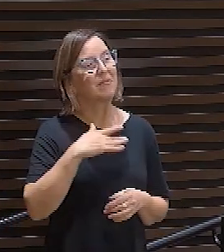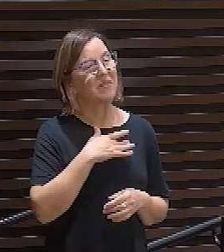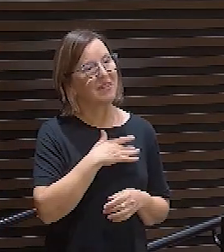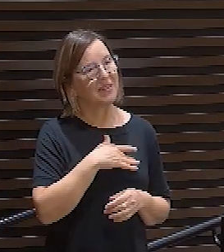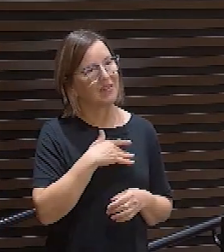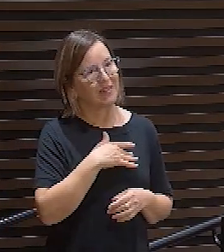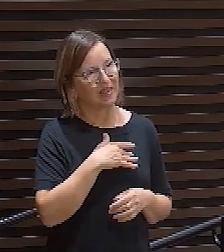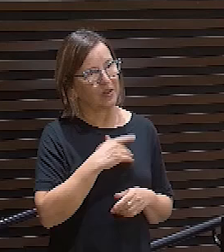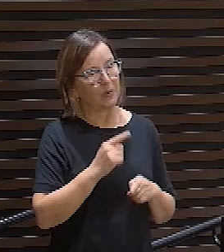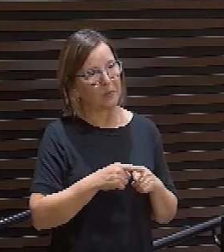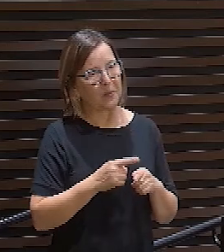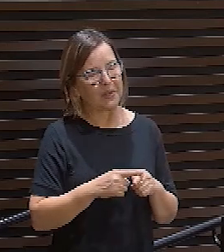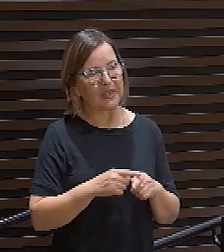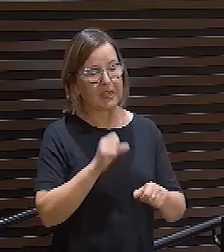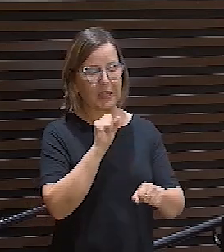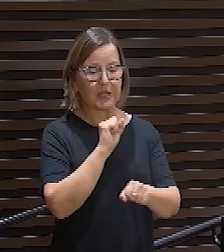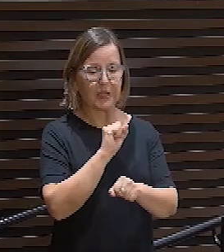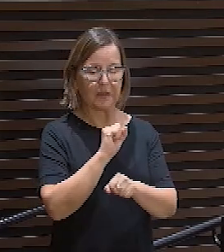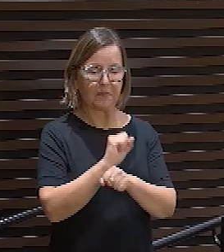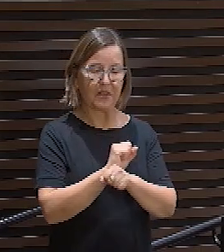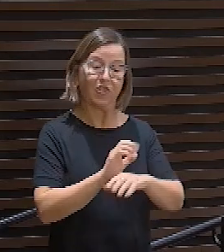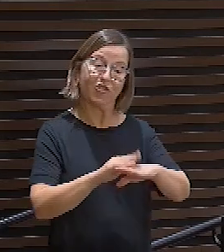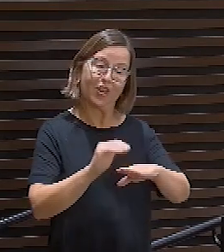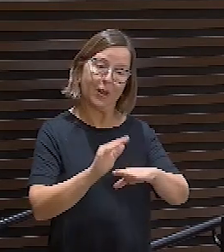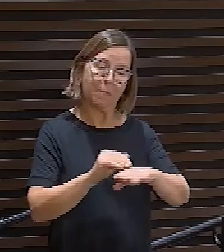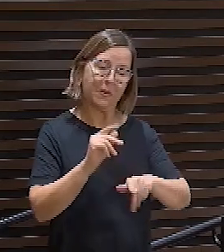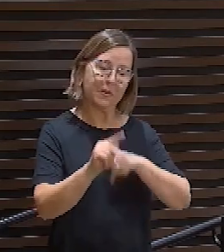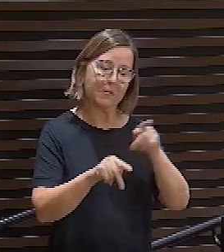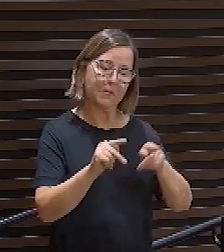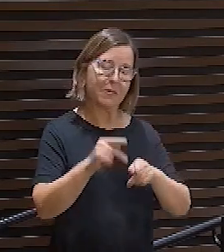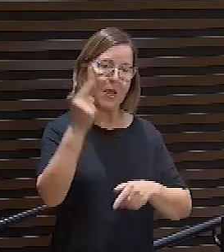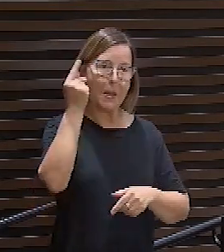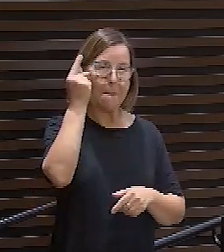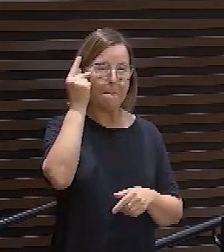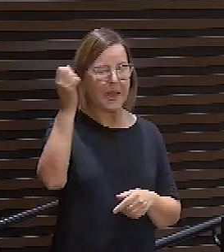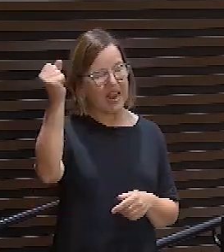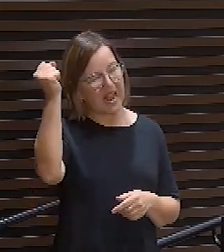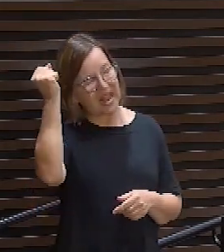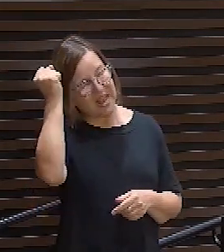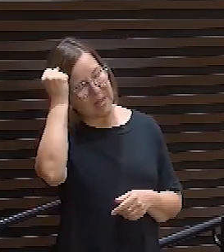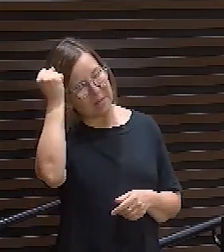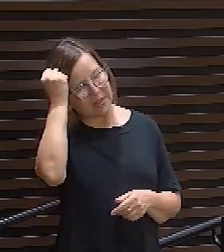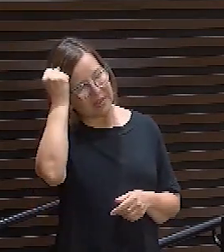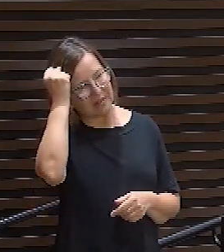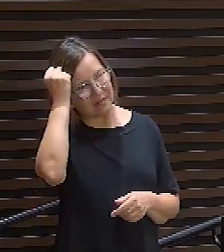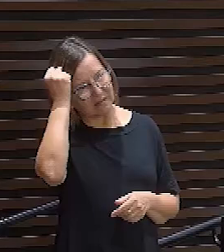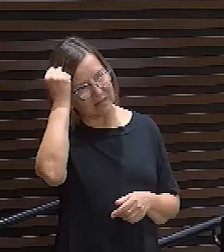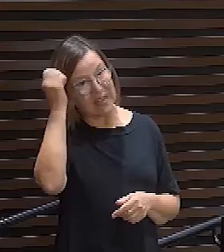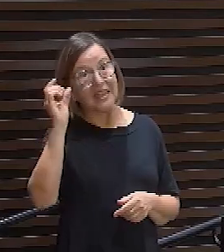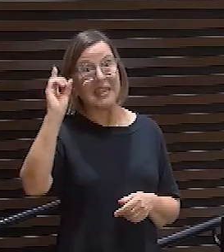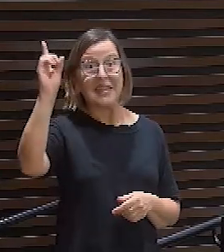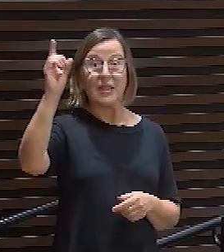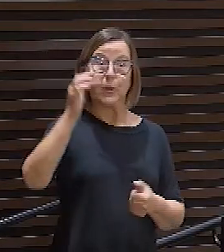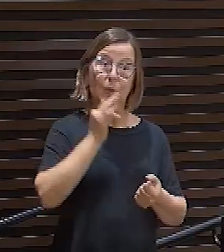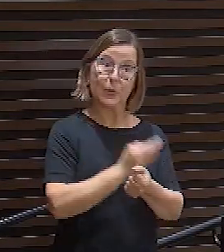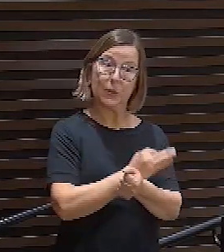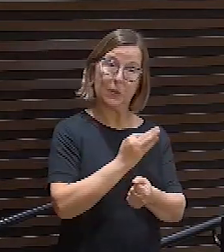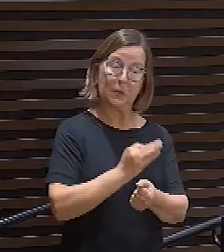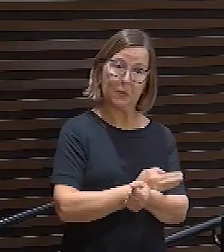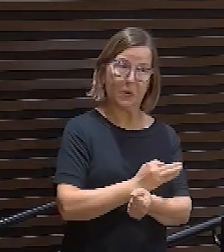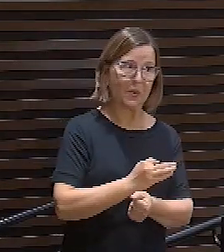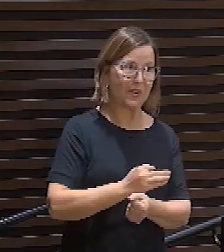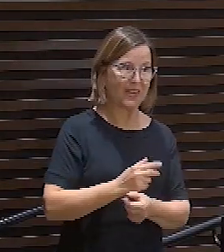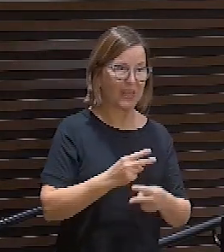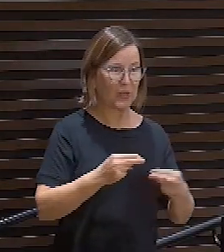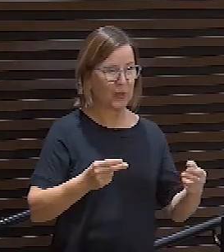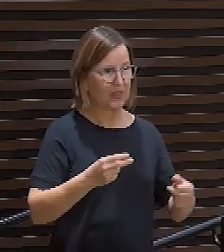ao arrependimento. Que Deus é esse que suporta o que eu fiz e o que eu continuo fazendo. E